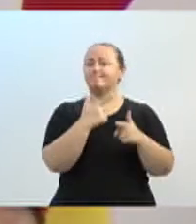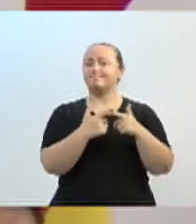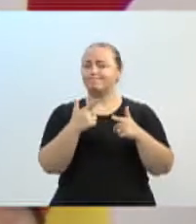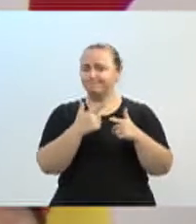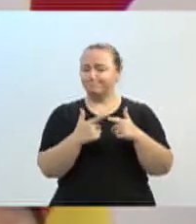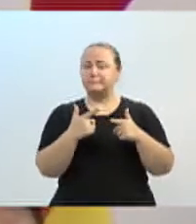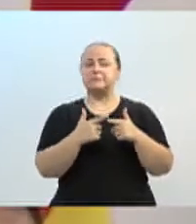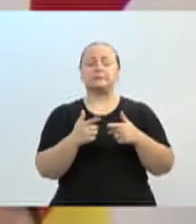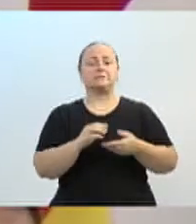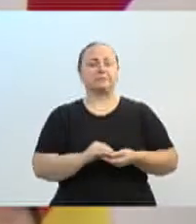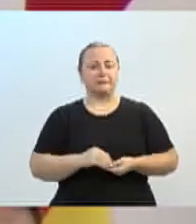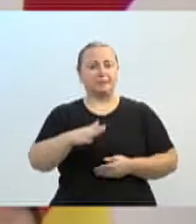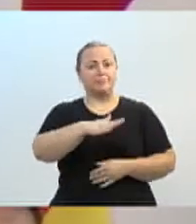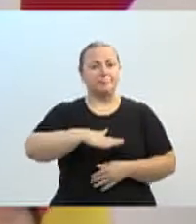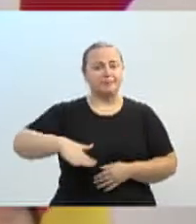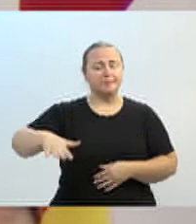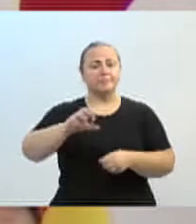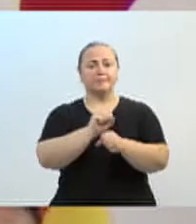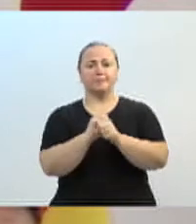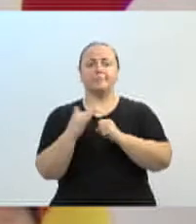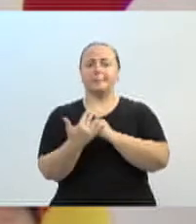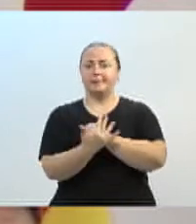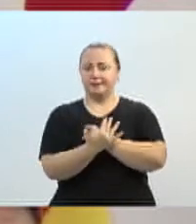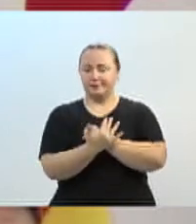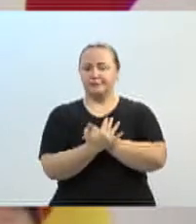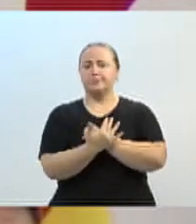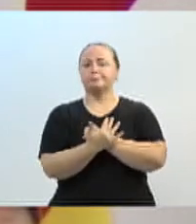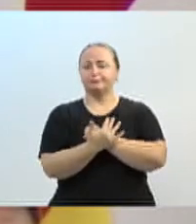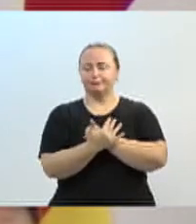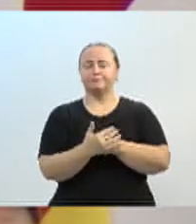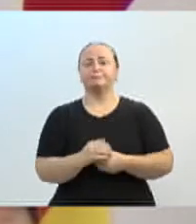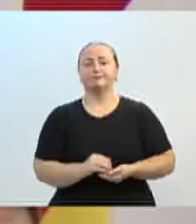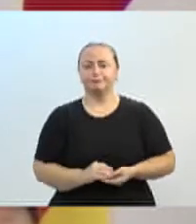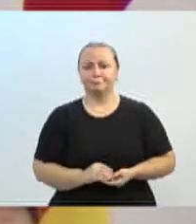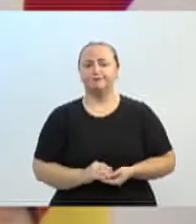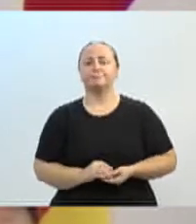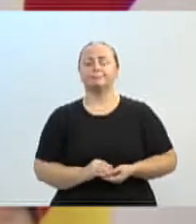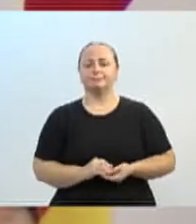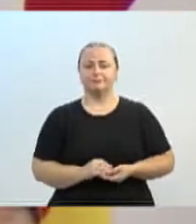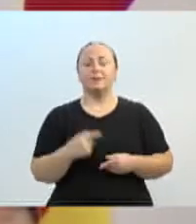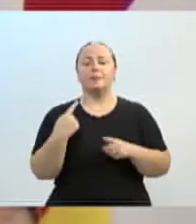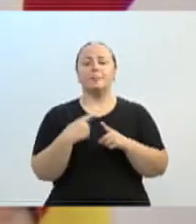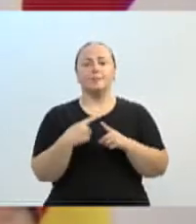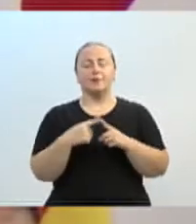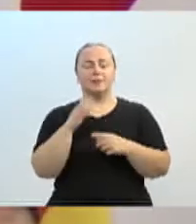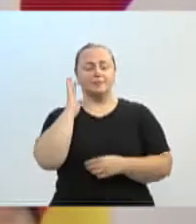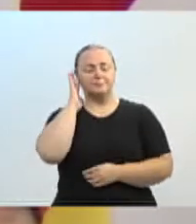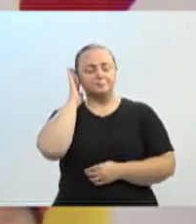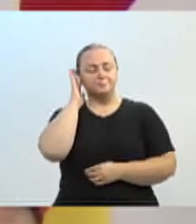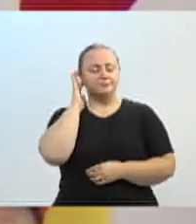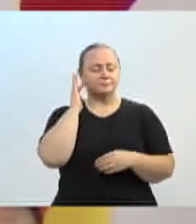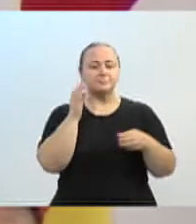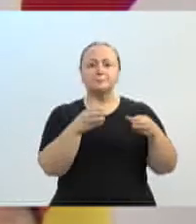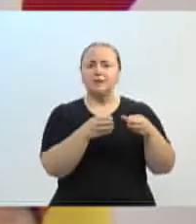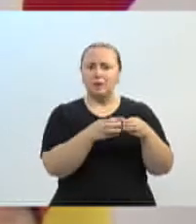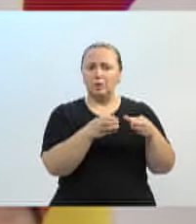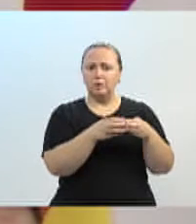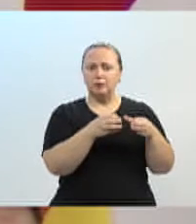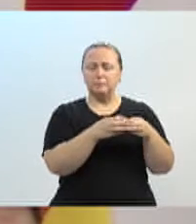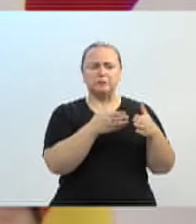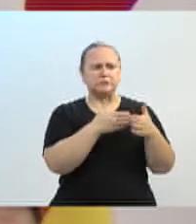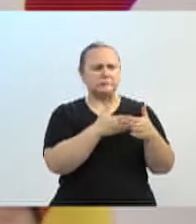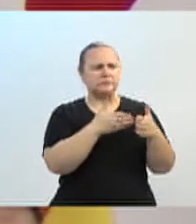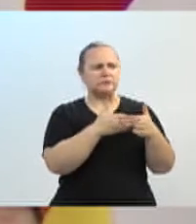são enormes. A categoria foi a primeira a sofrer restrições e muito provavelmente